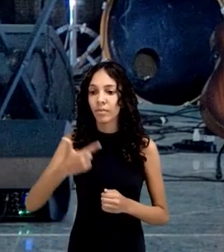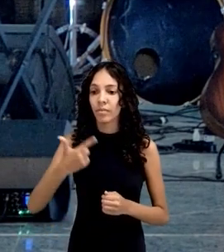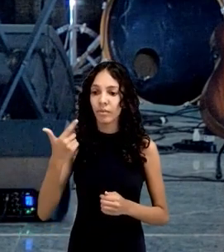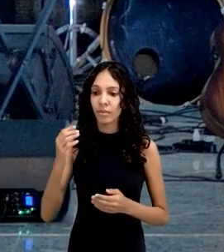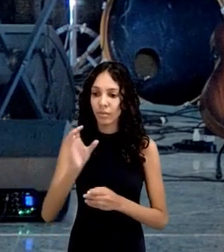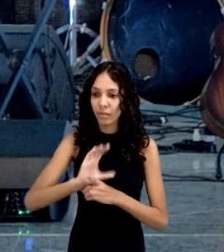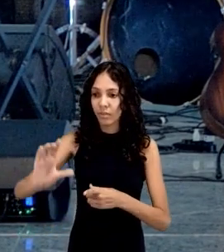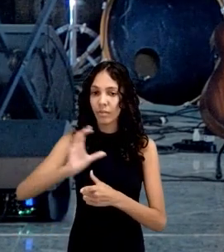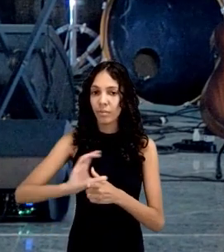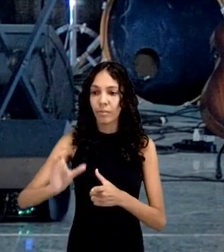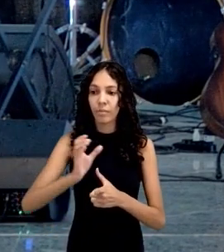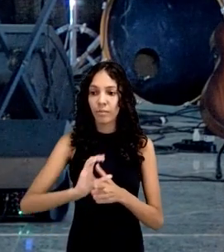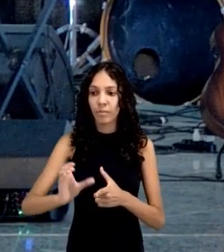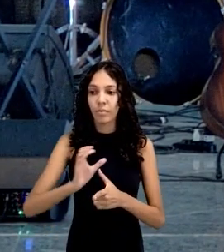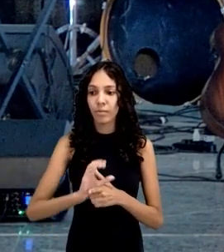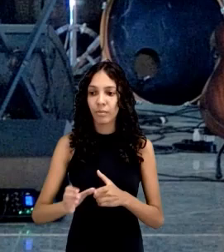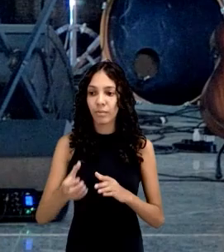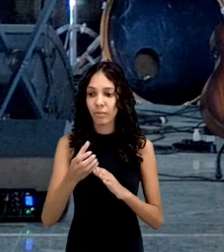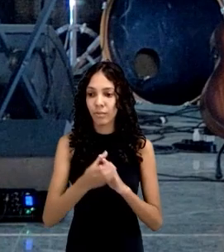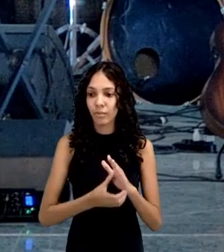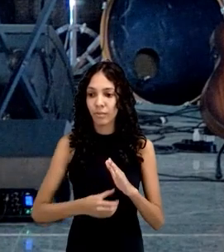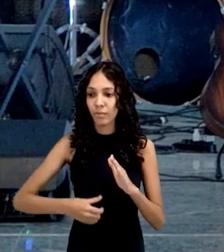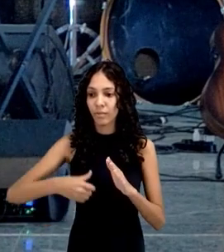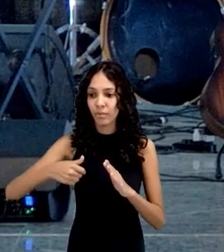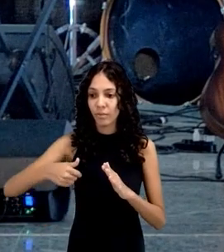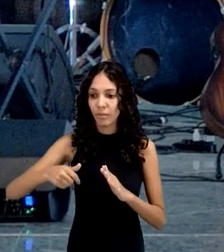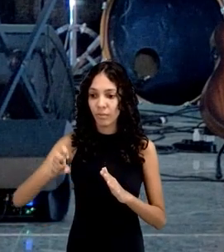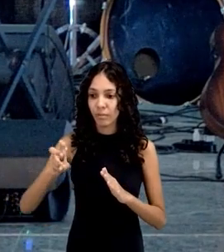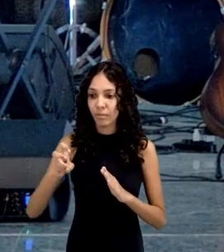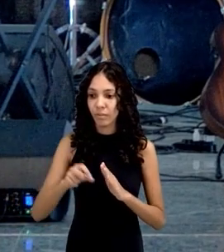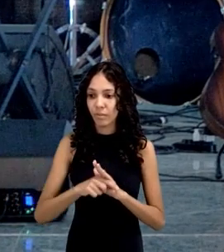o apóstolo Paulo, ele vai trazer